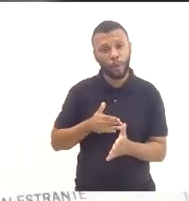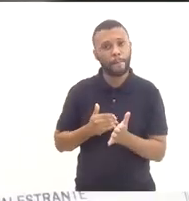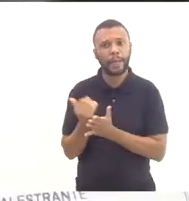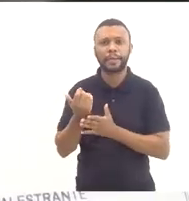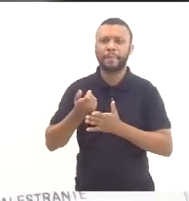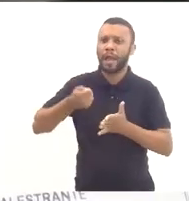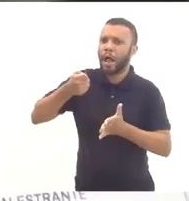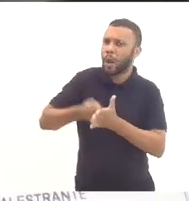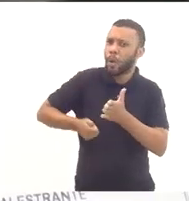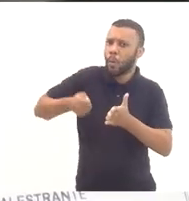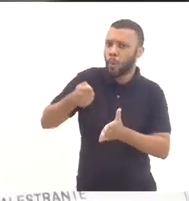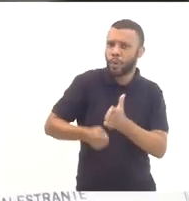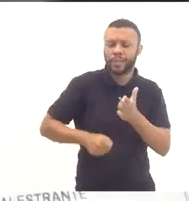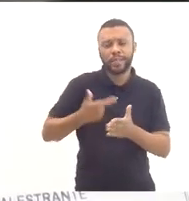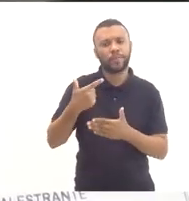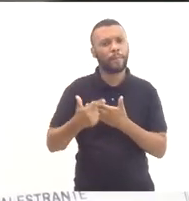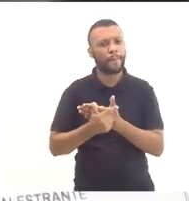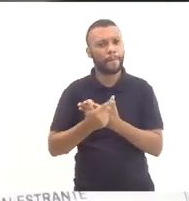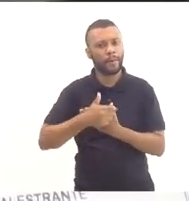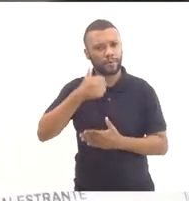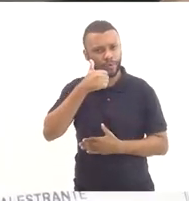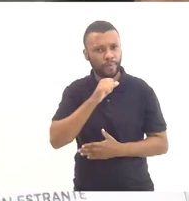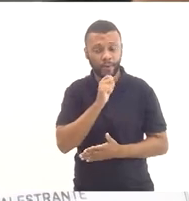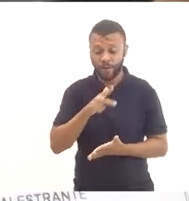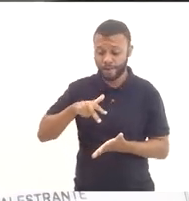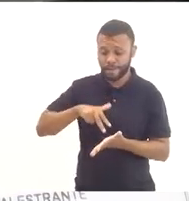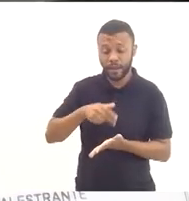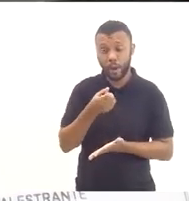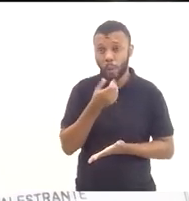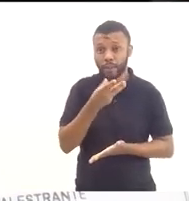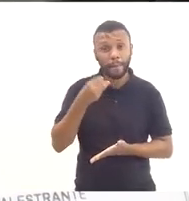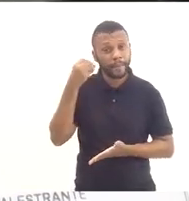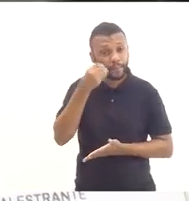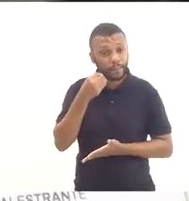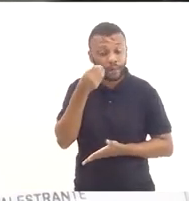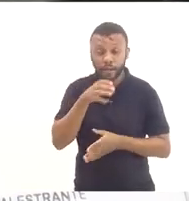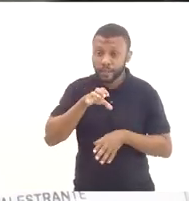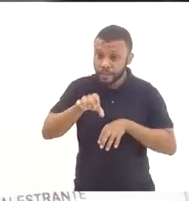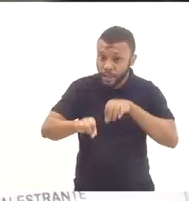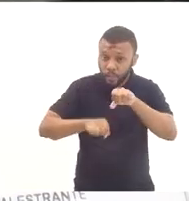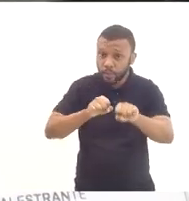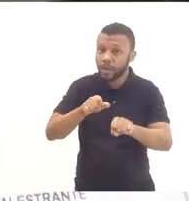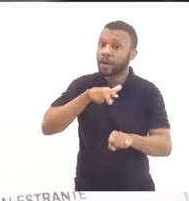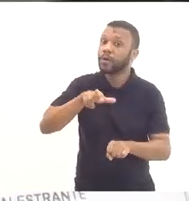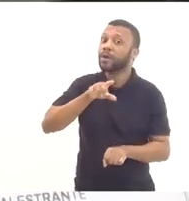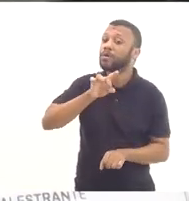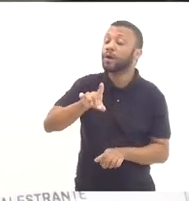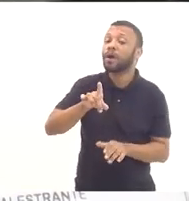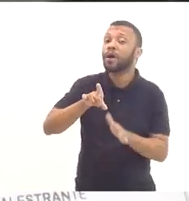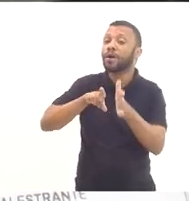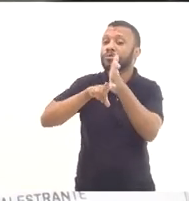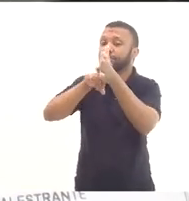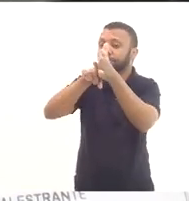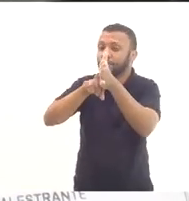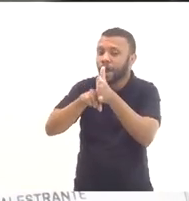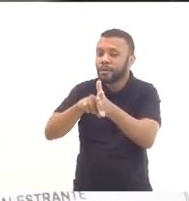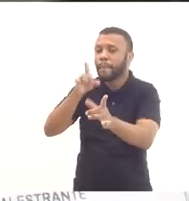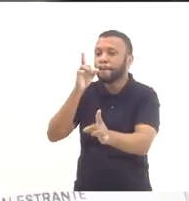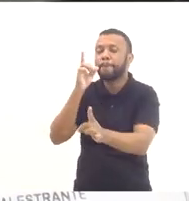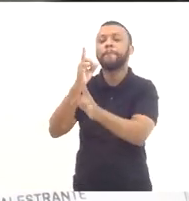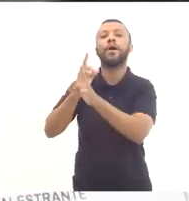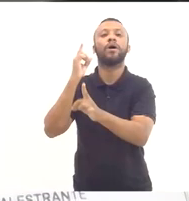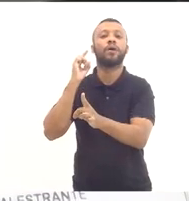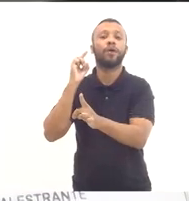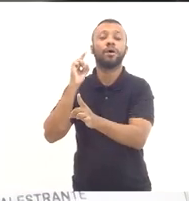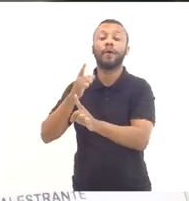eu vim contar a minha minha história com a mamãe da bruxa não só de um diagnóstico mais um tratamento para o meu filho porque eu tive